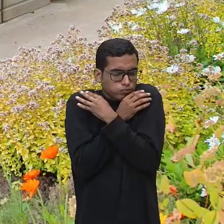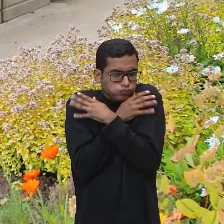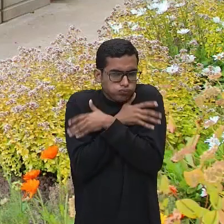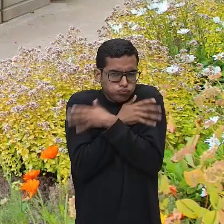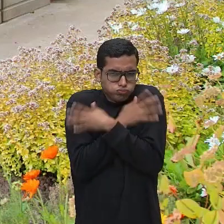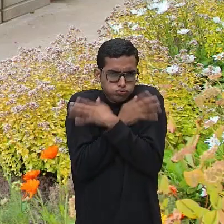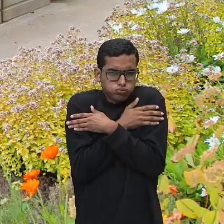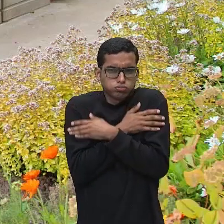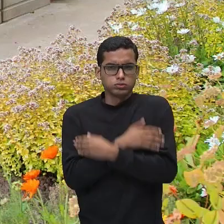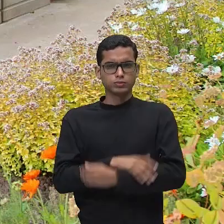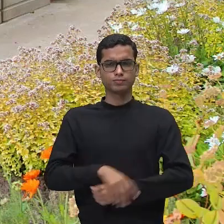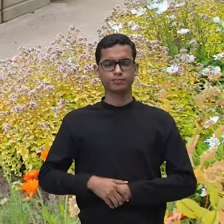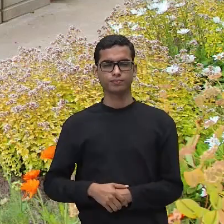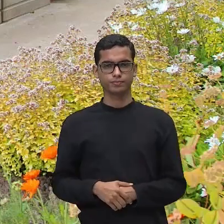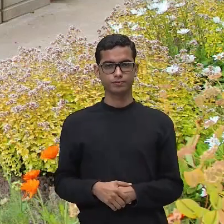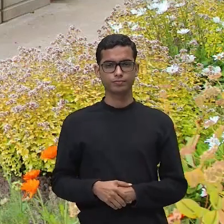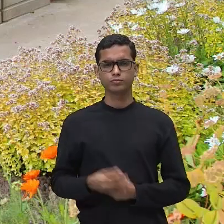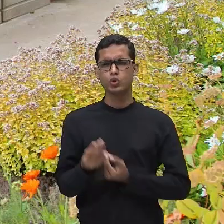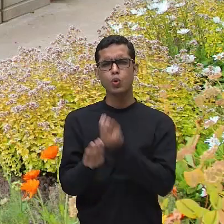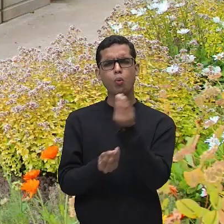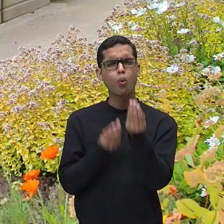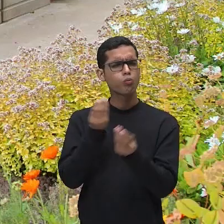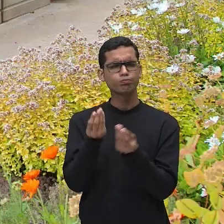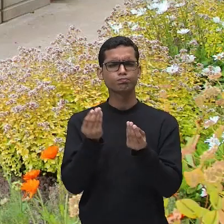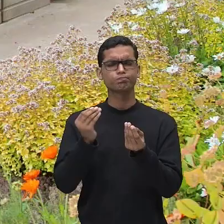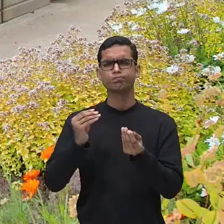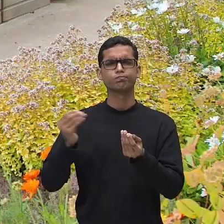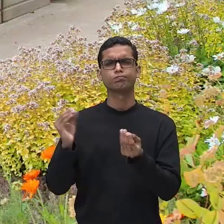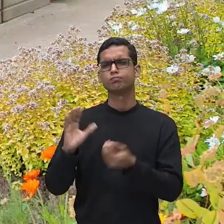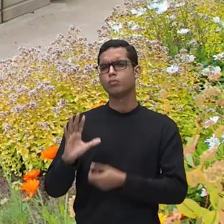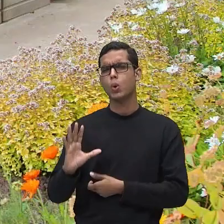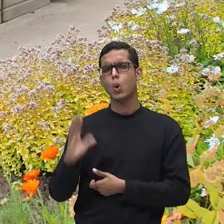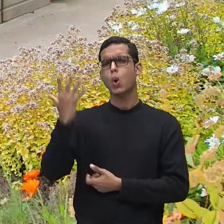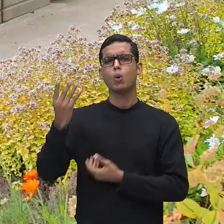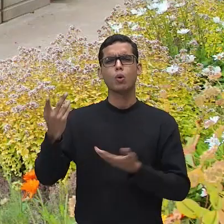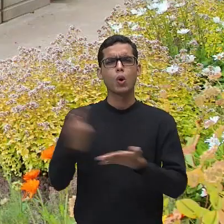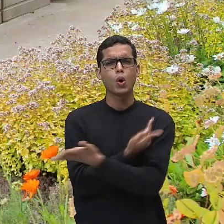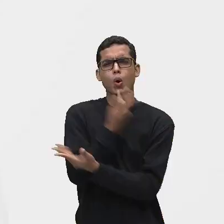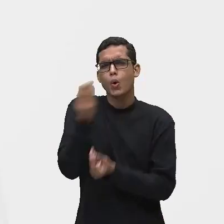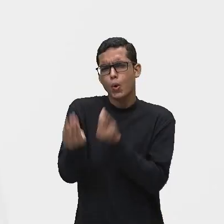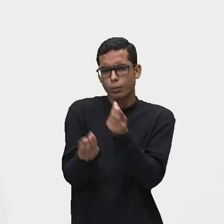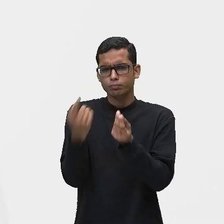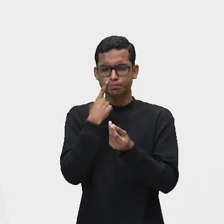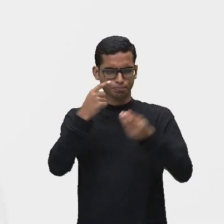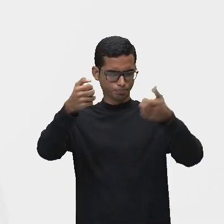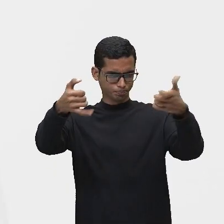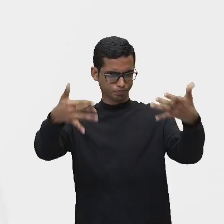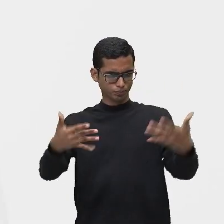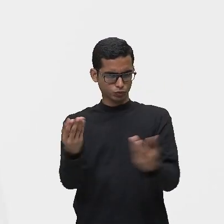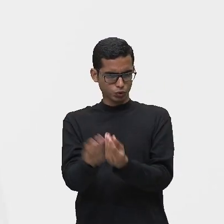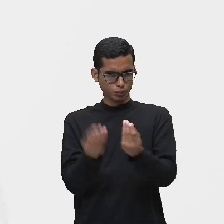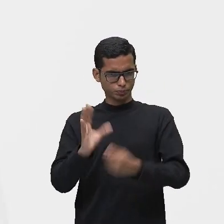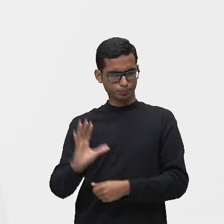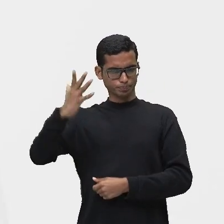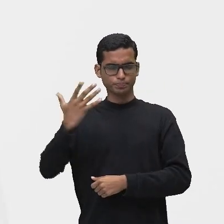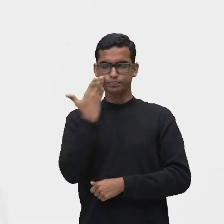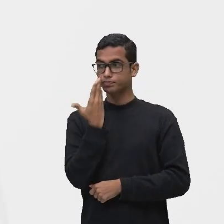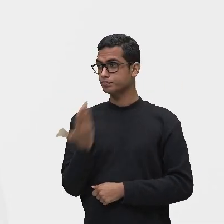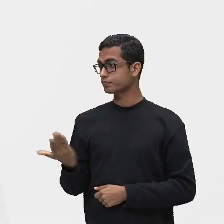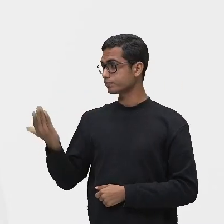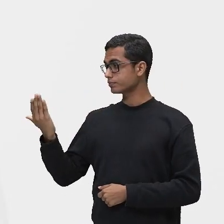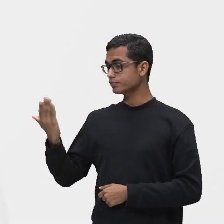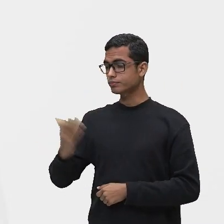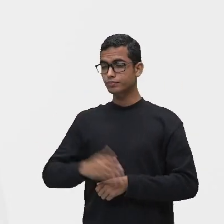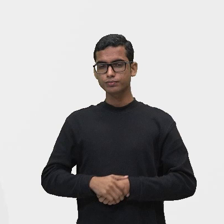como acontece isso, professora? Vamos entender? Observe a imagem. O que é o